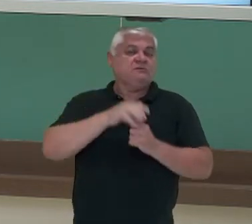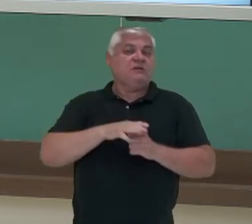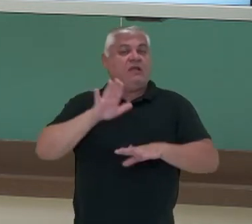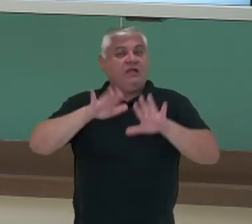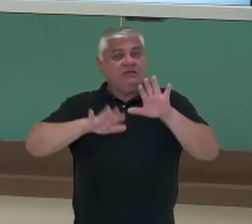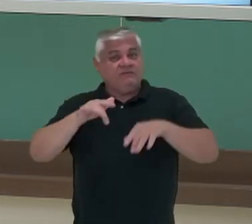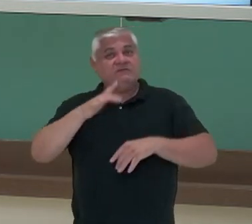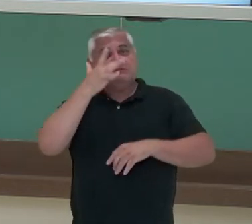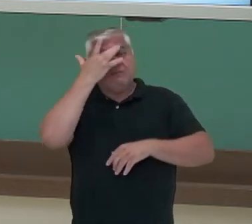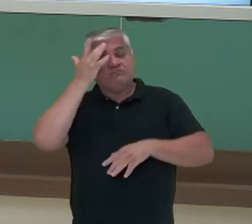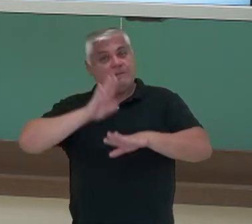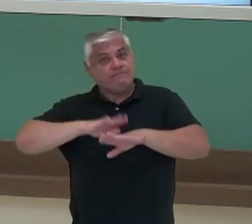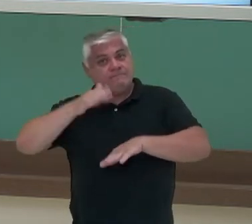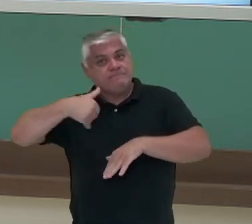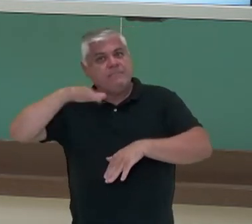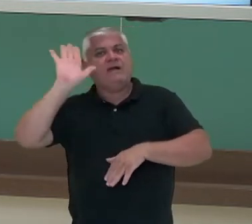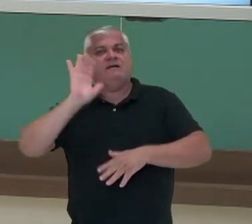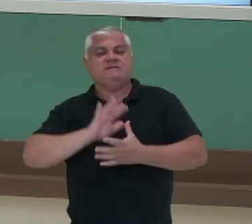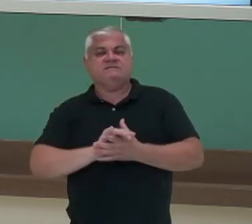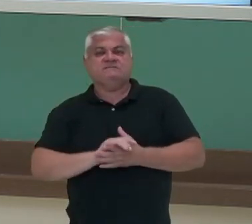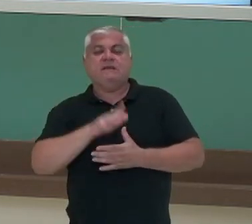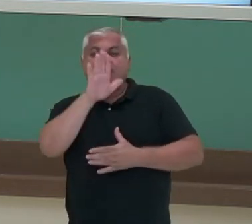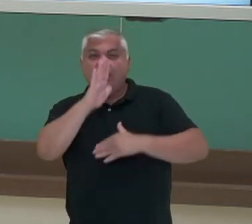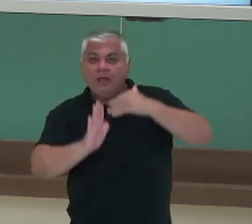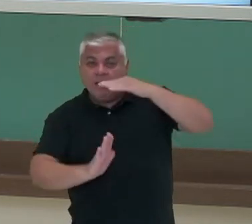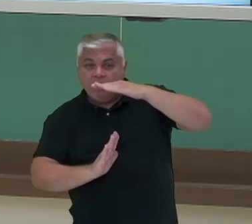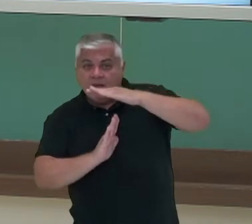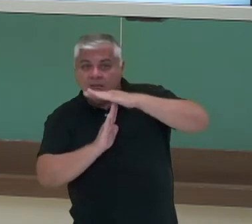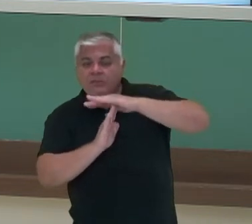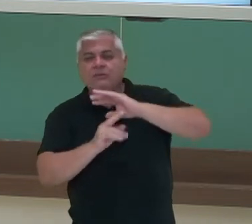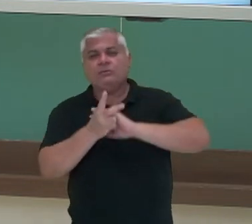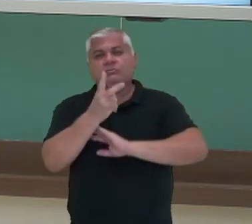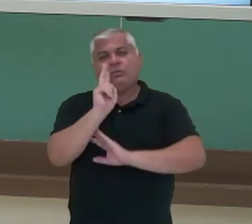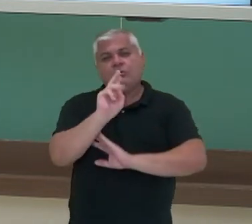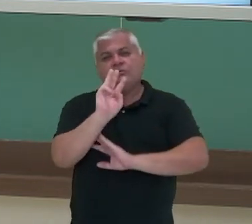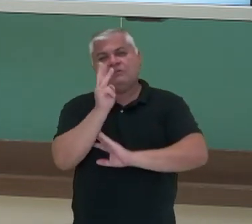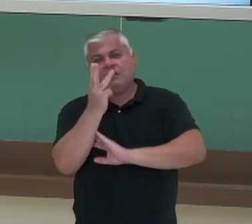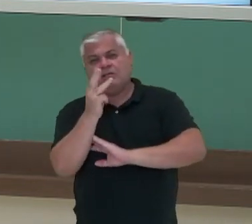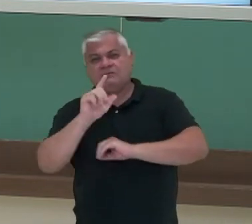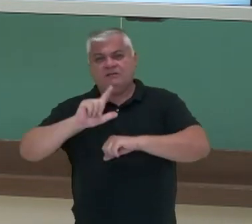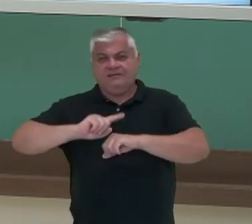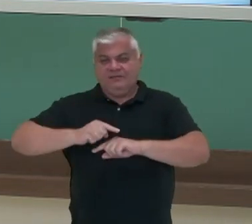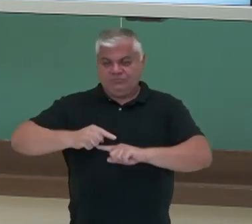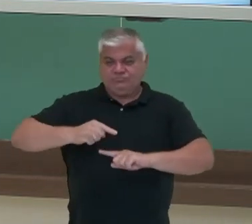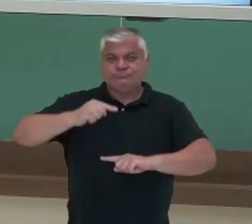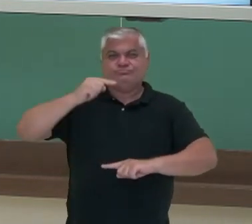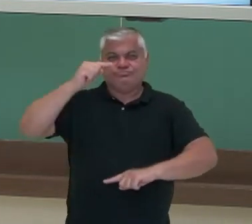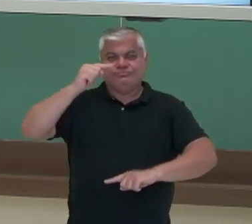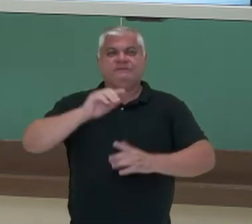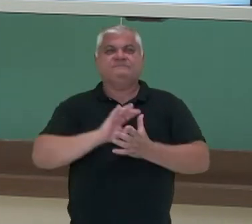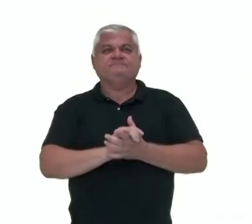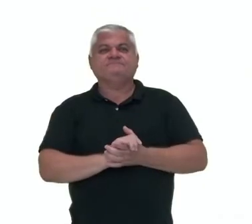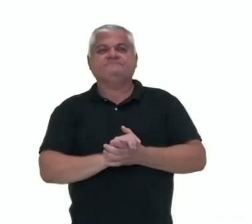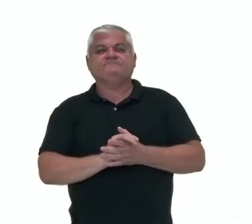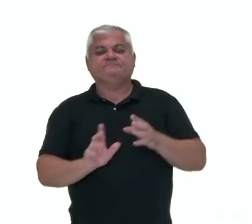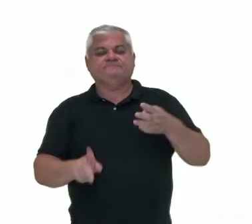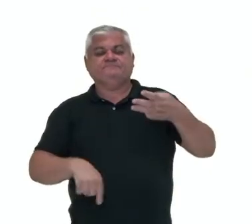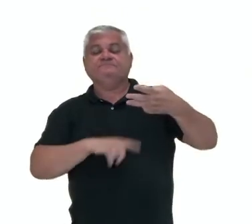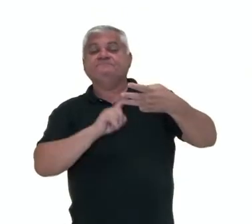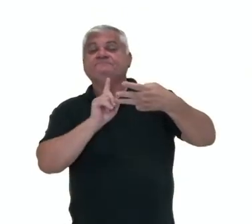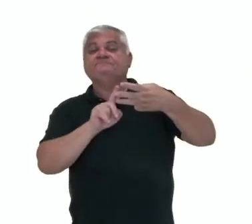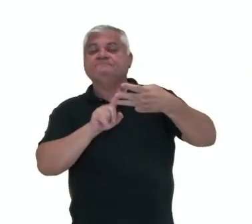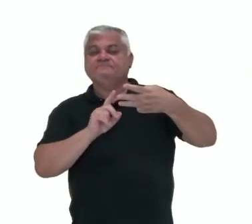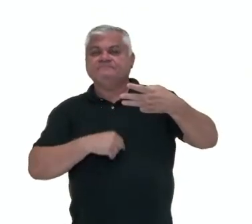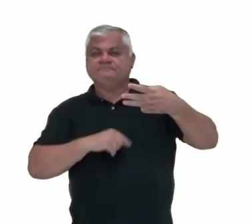até mais que isso. Mas, em média, de 2 a 3 litros. Aqui, ao centro,